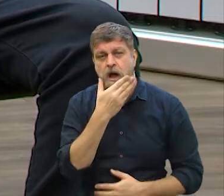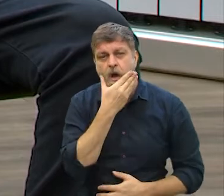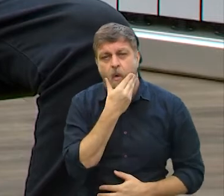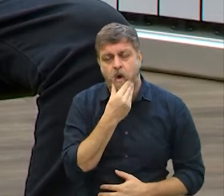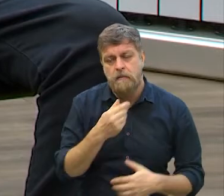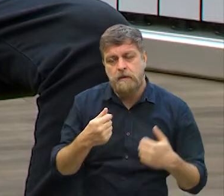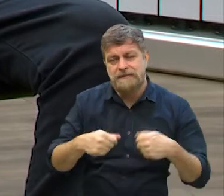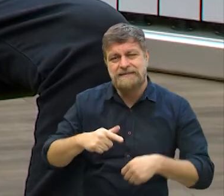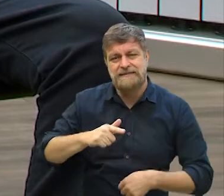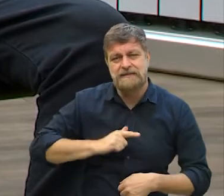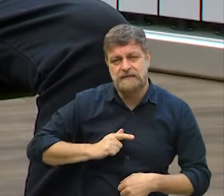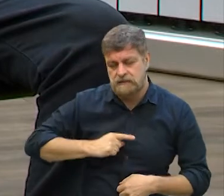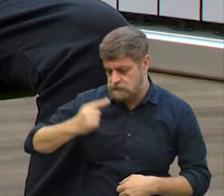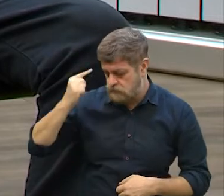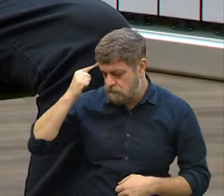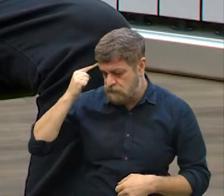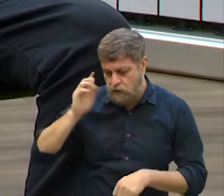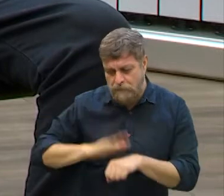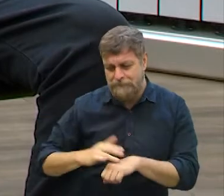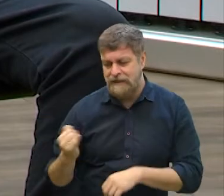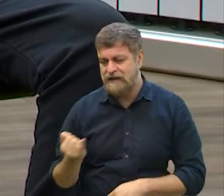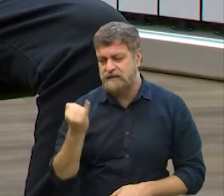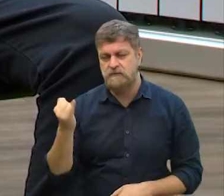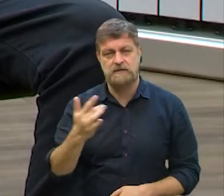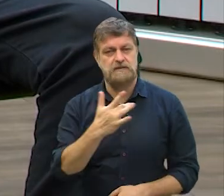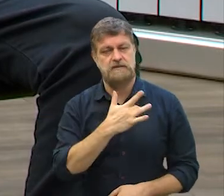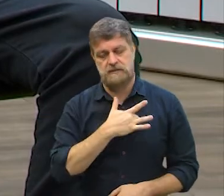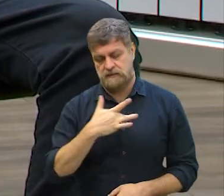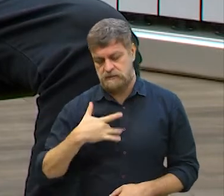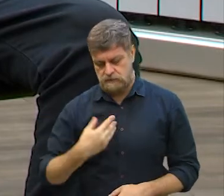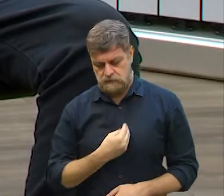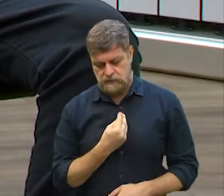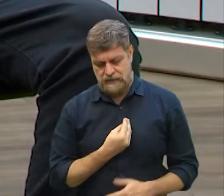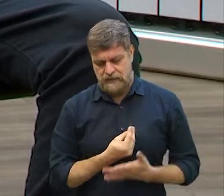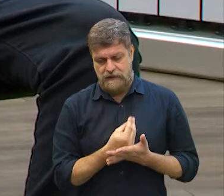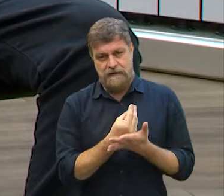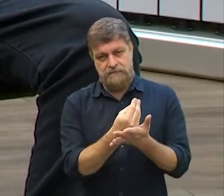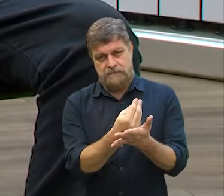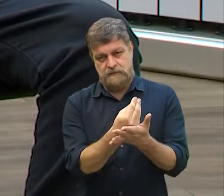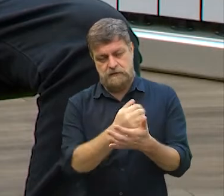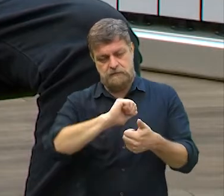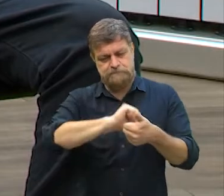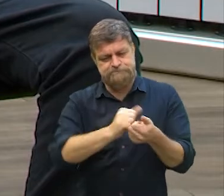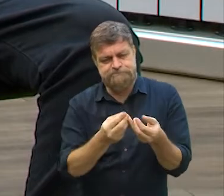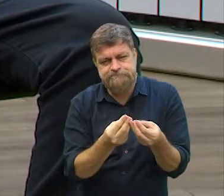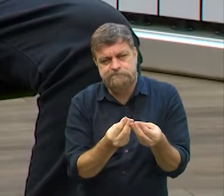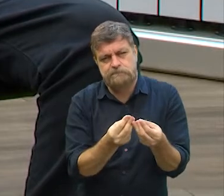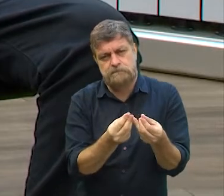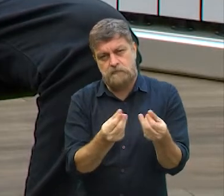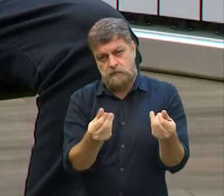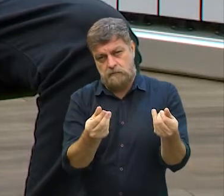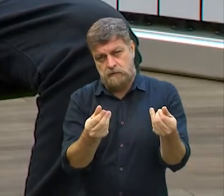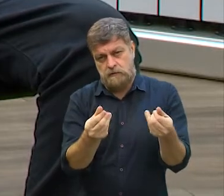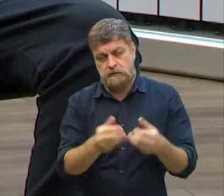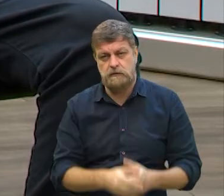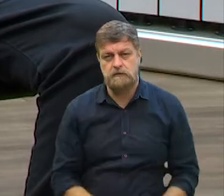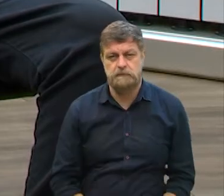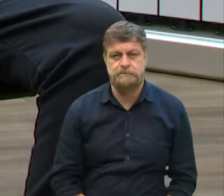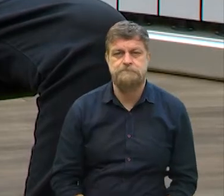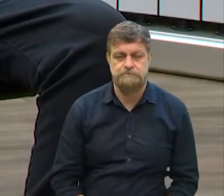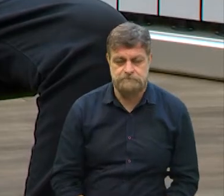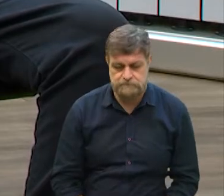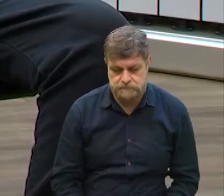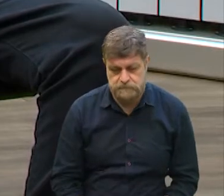ele deve ter em mente que o mais importante é a sua saúde, a sua vida, enfim, uma qualidade de vida, e seguir